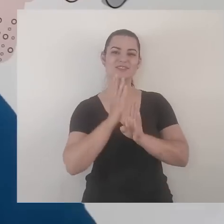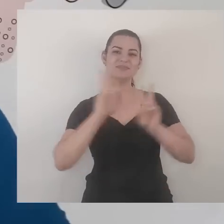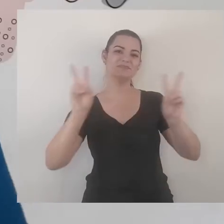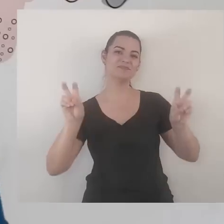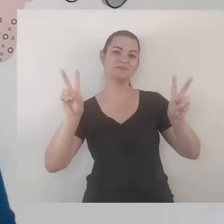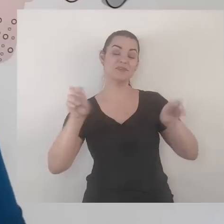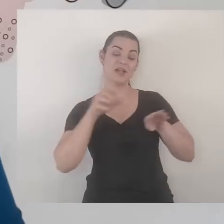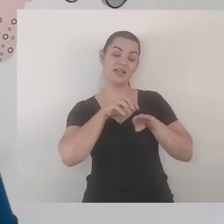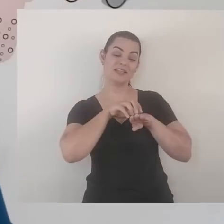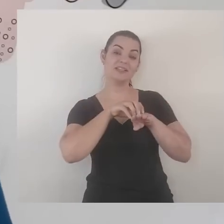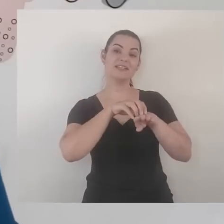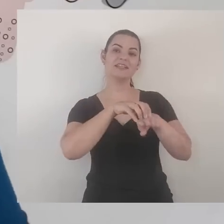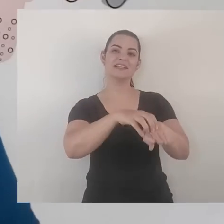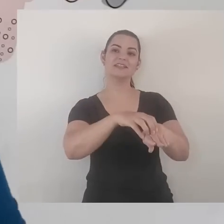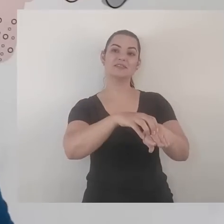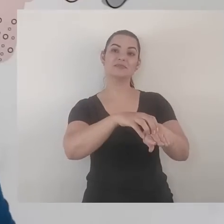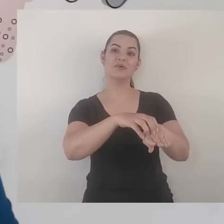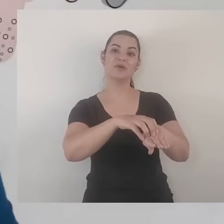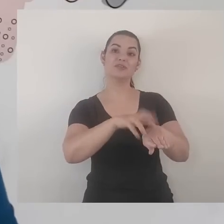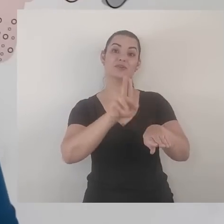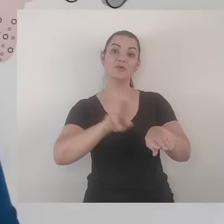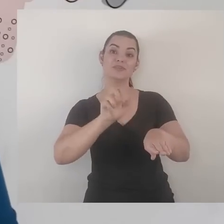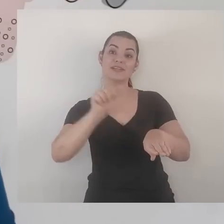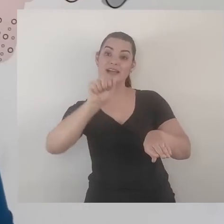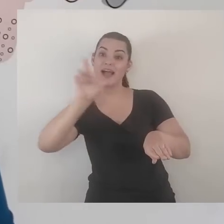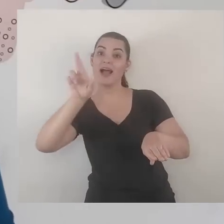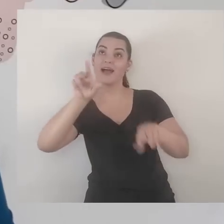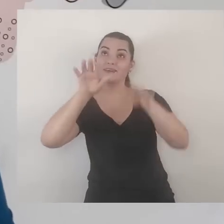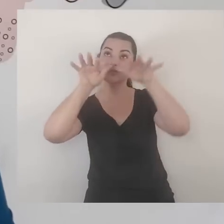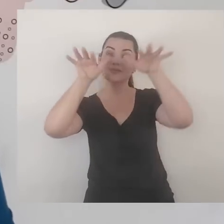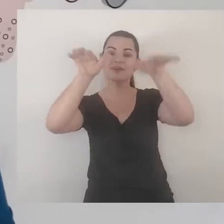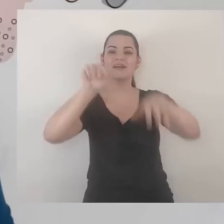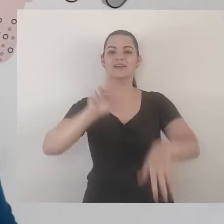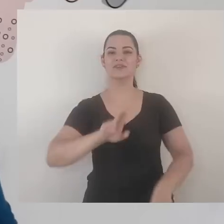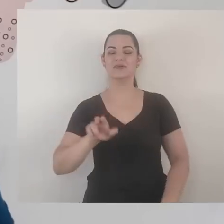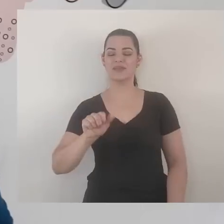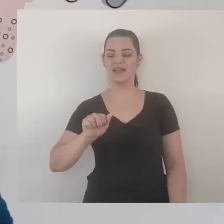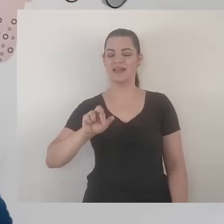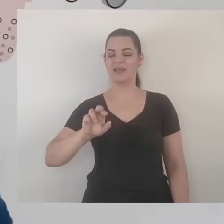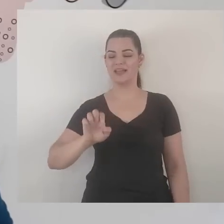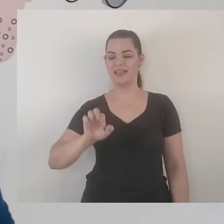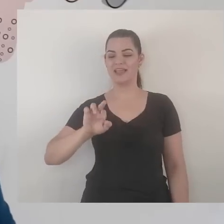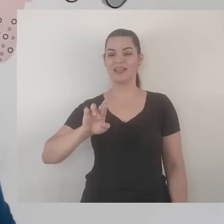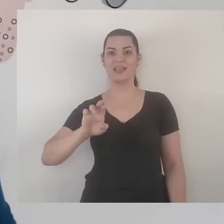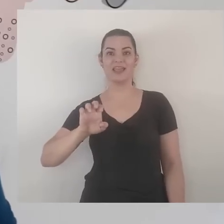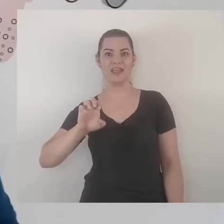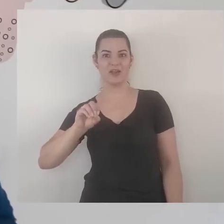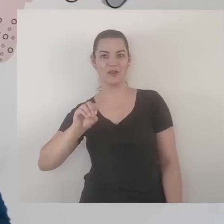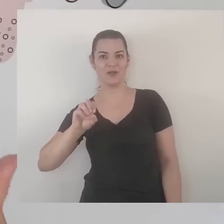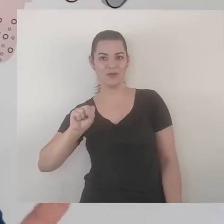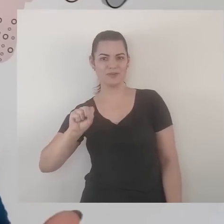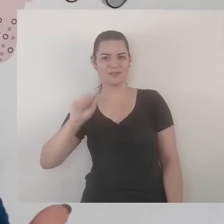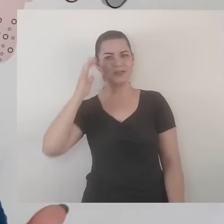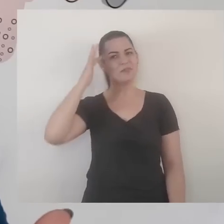os meios de transportes aéreos. Dá para imaginar que foi a partir dessa brincadeira,